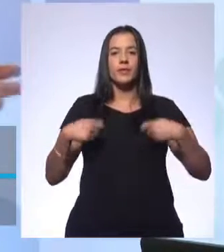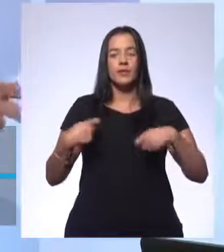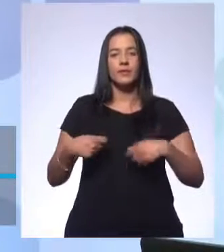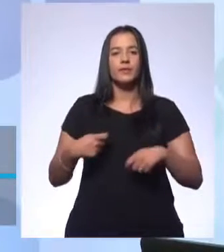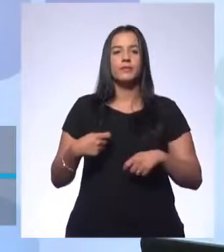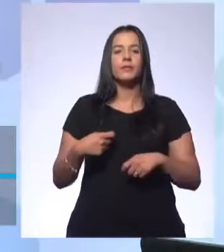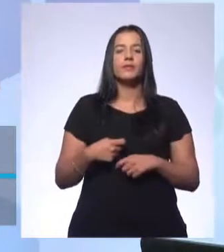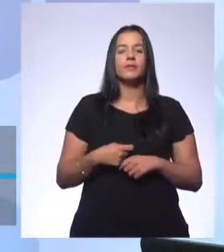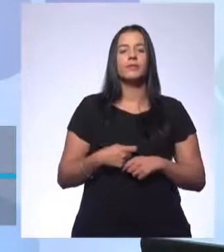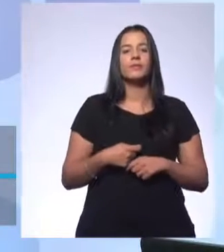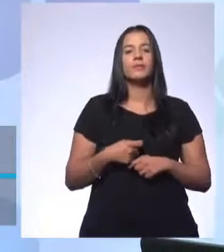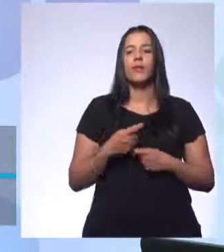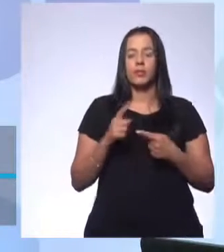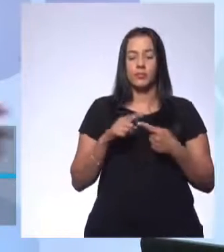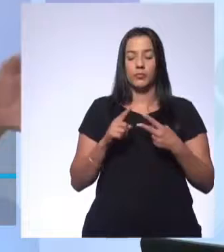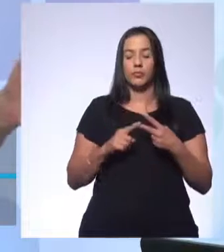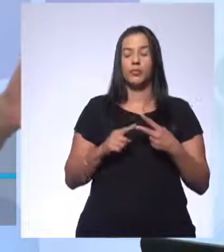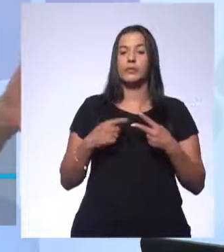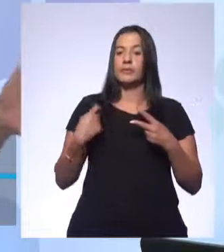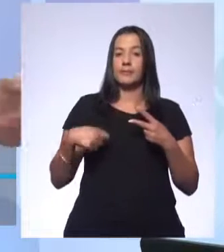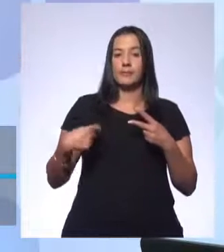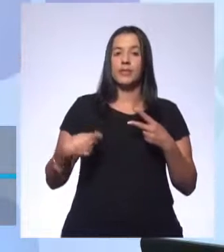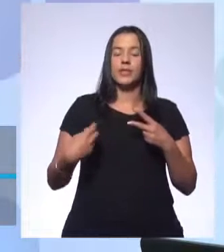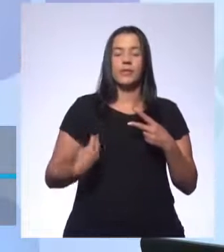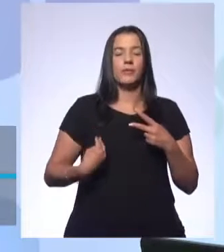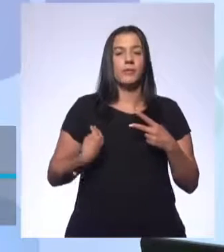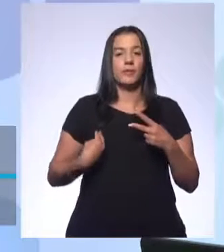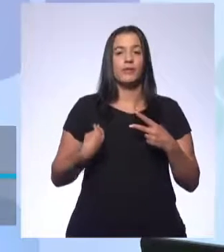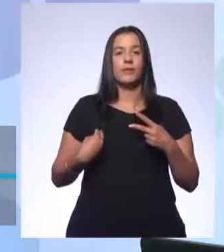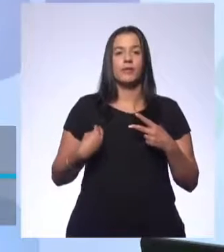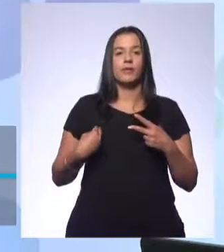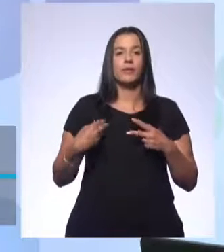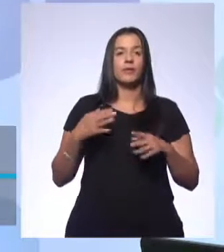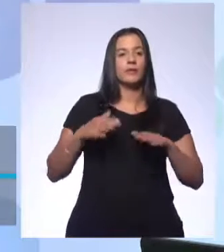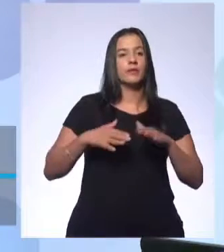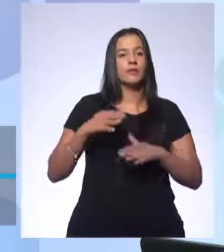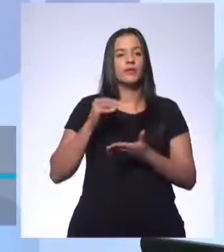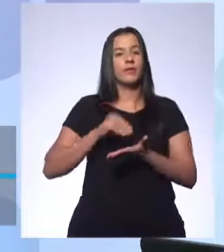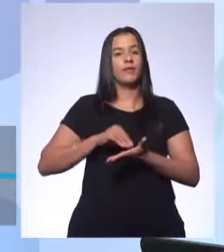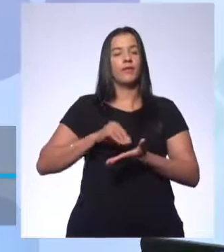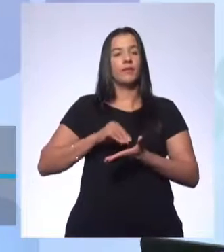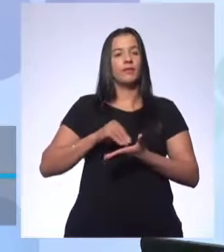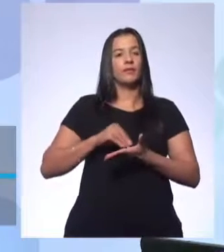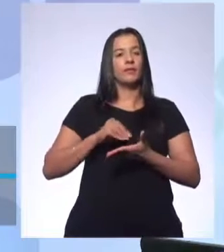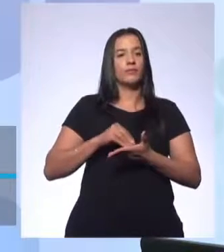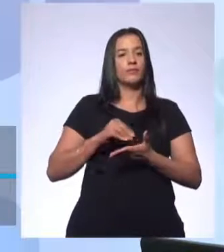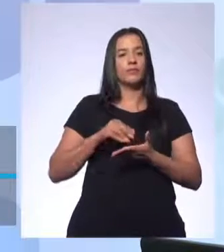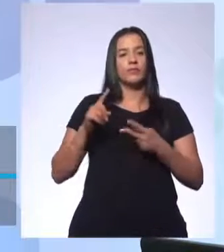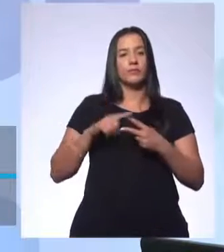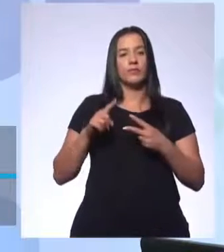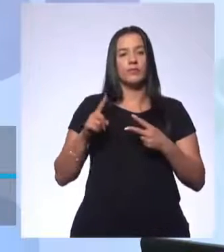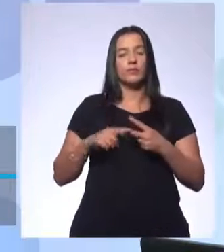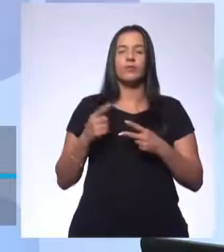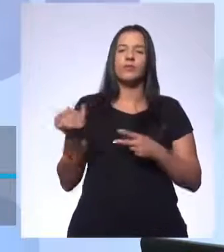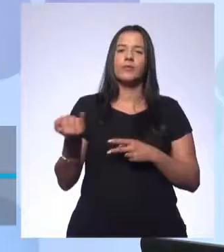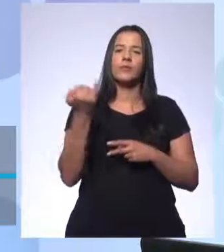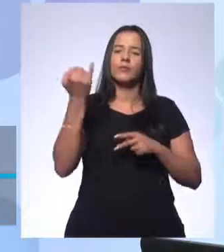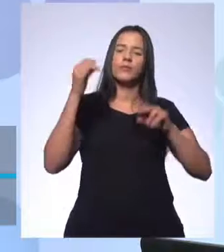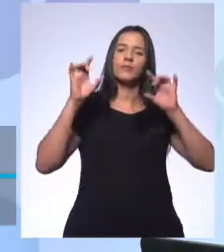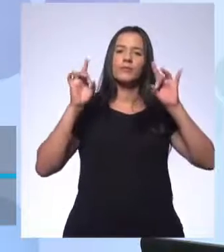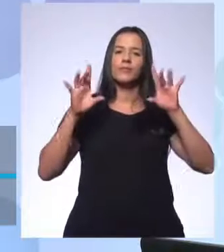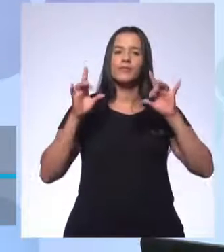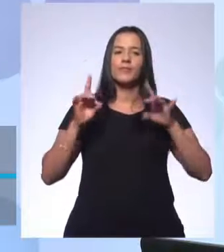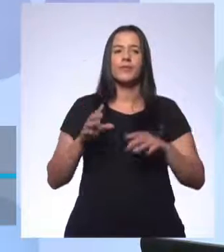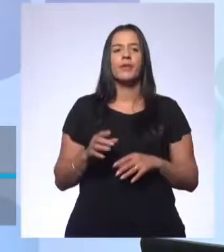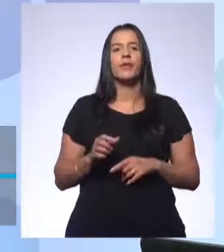eu citaria duas coisinhas, porque eu acho que está bem citado aí. Eu senti um pouco de falta, na verdade, desses dois fatores essenciais, que é